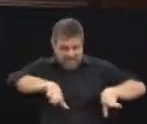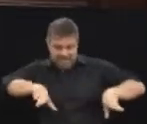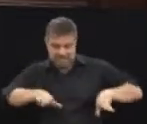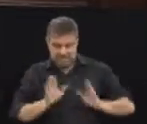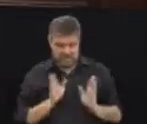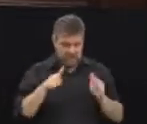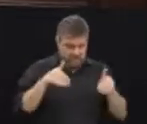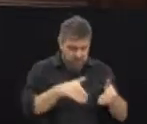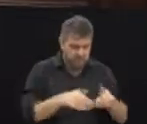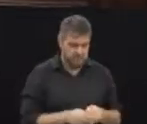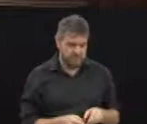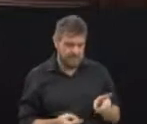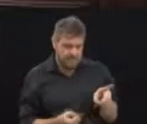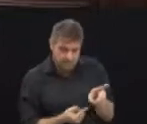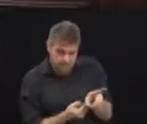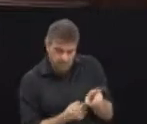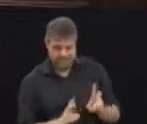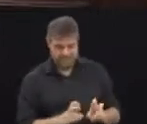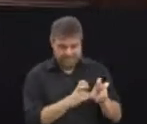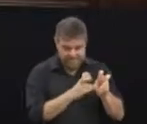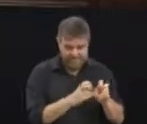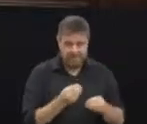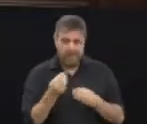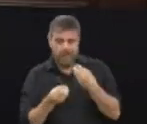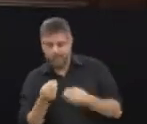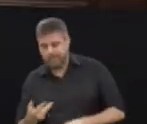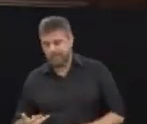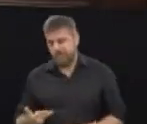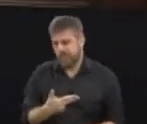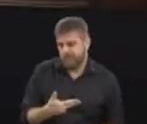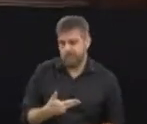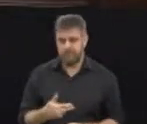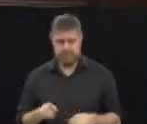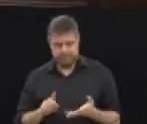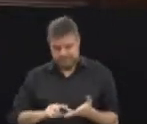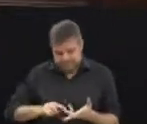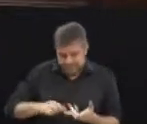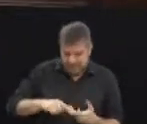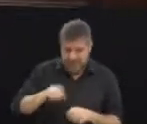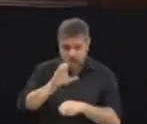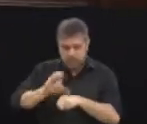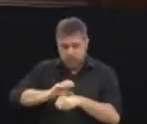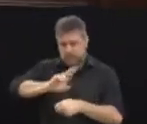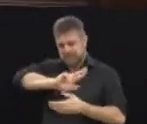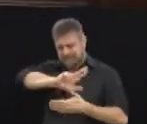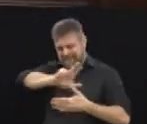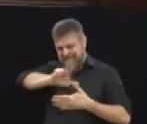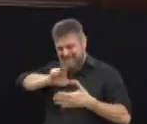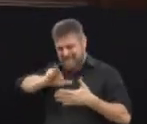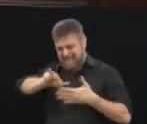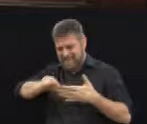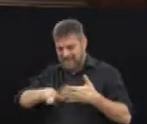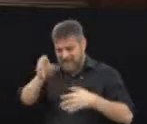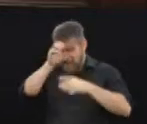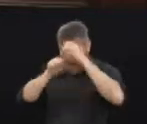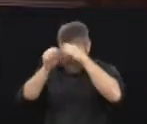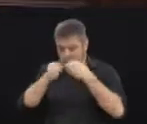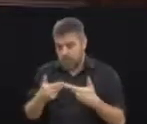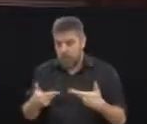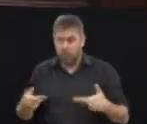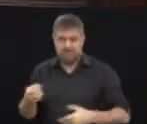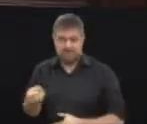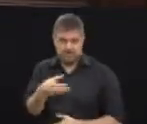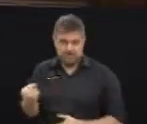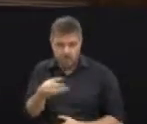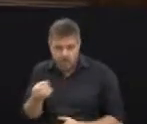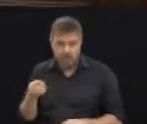tem cursos sobre câncer de próstata, cursos sobre cirurgia robótica, cursos sobre atualização em